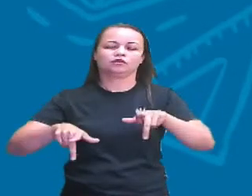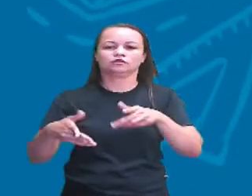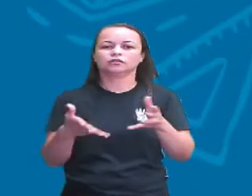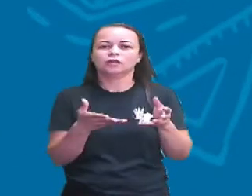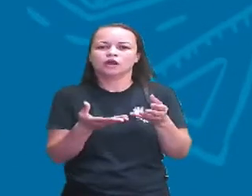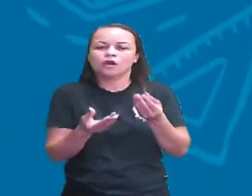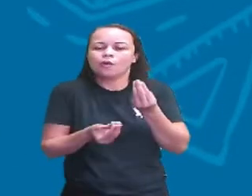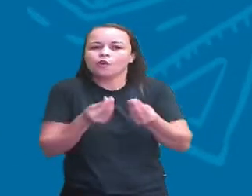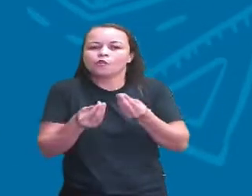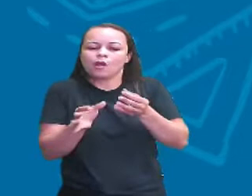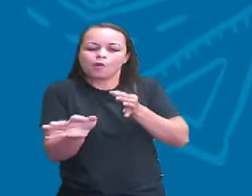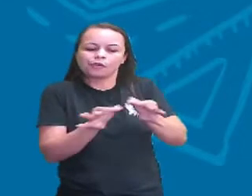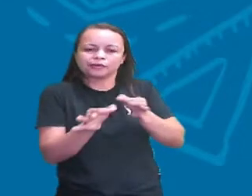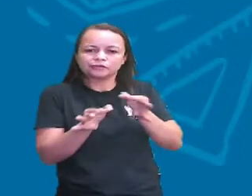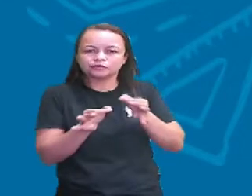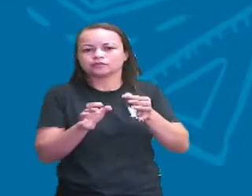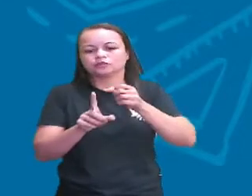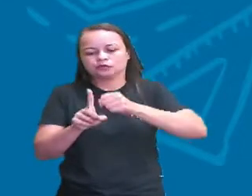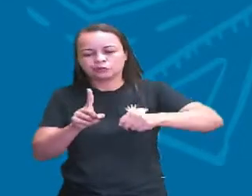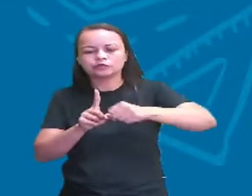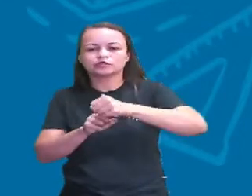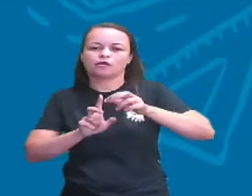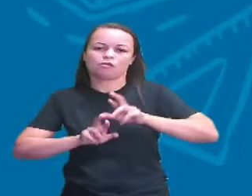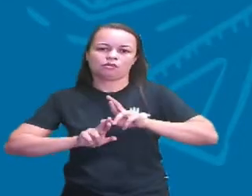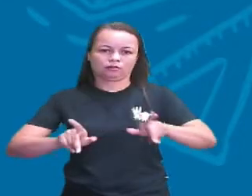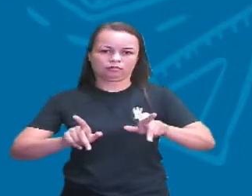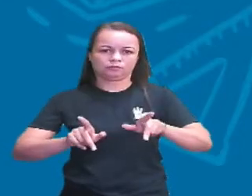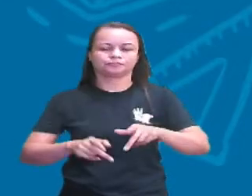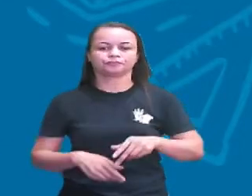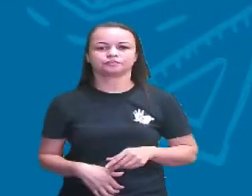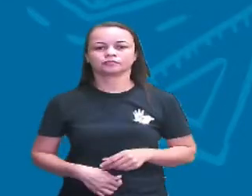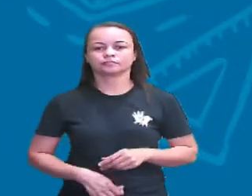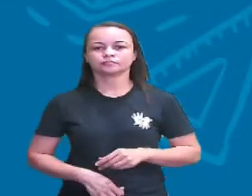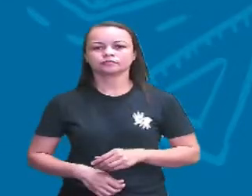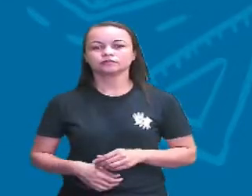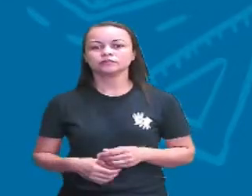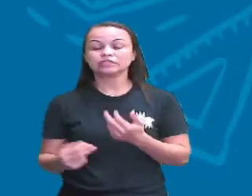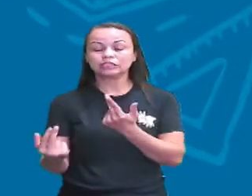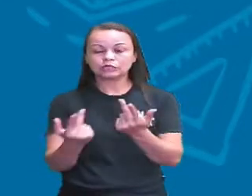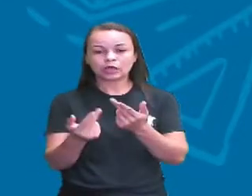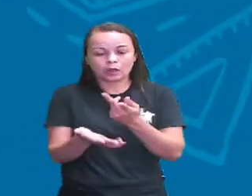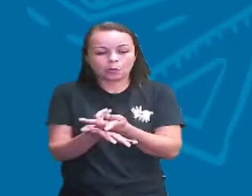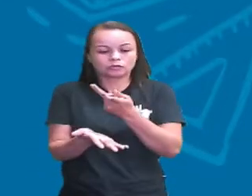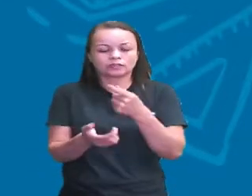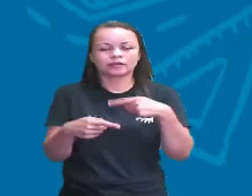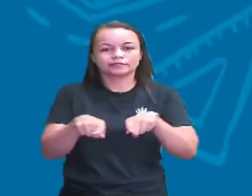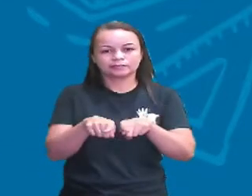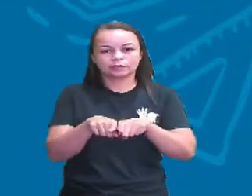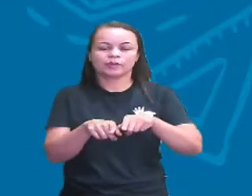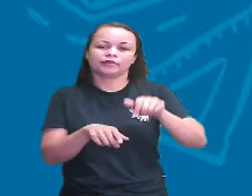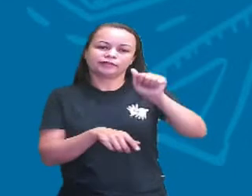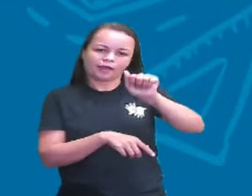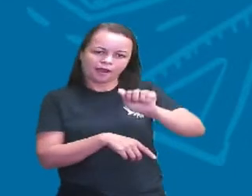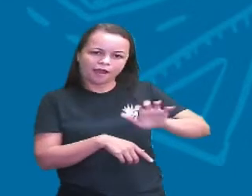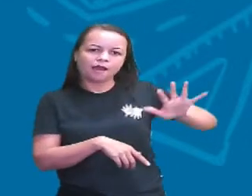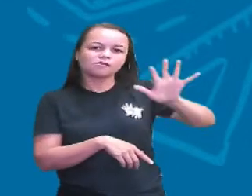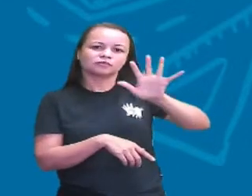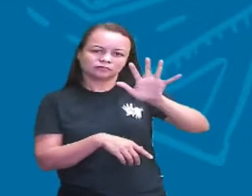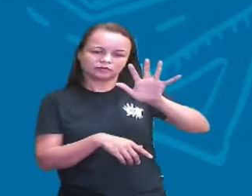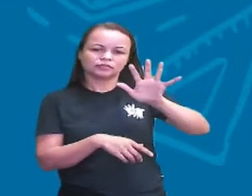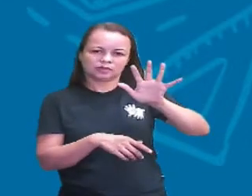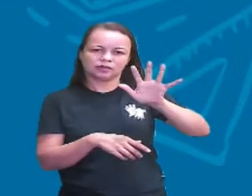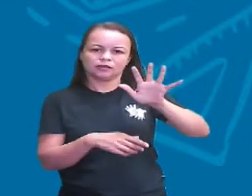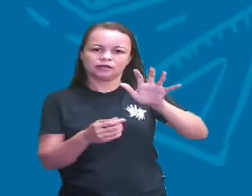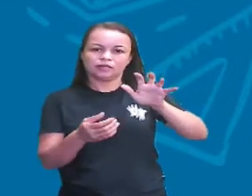de organização social diferentes. A mesma coisa acontece na Ásia ou nas Ásias, né? Na Ásia,